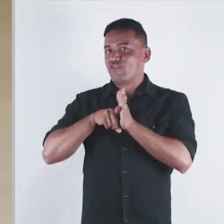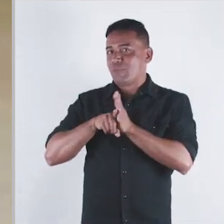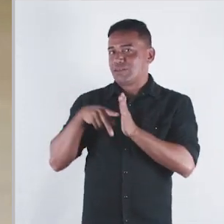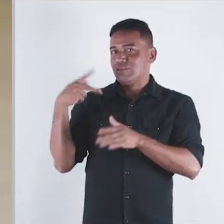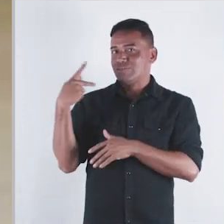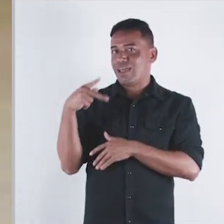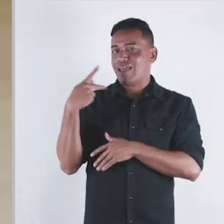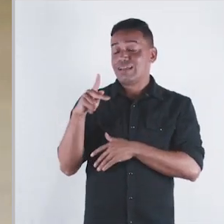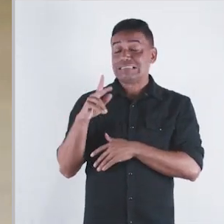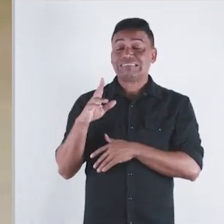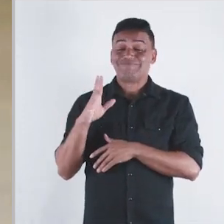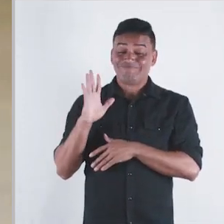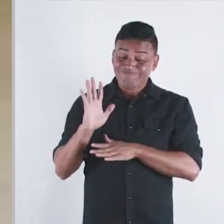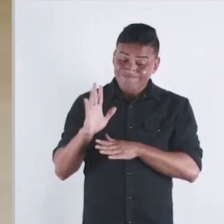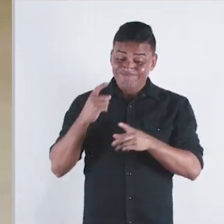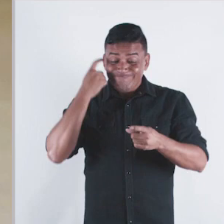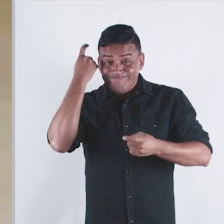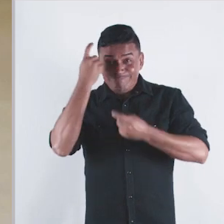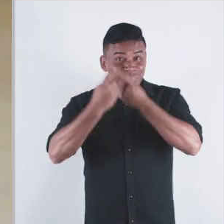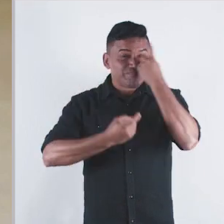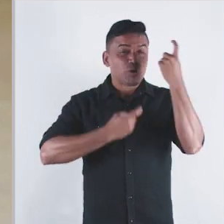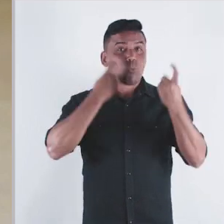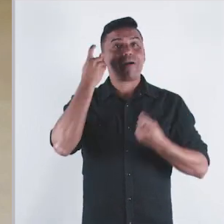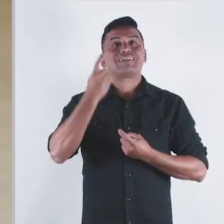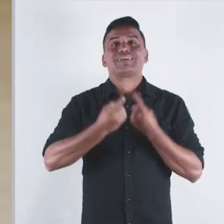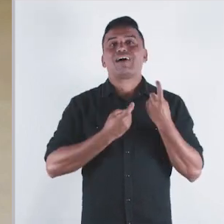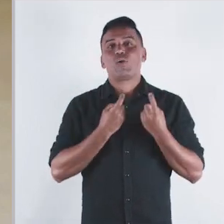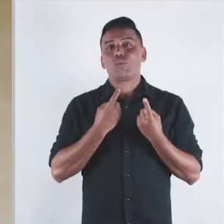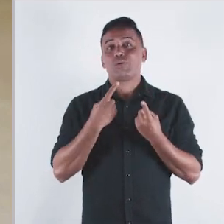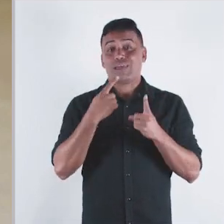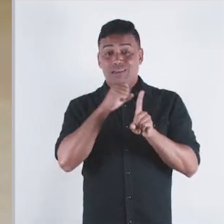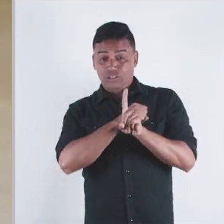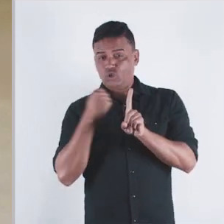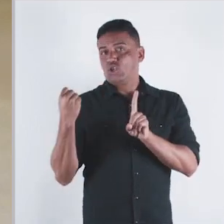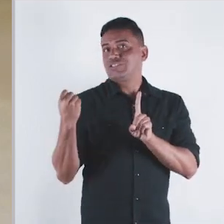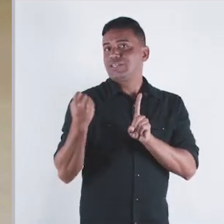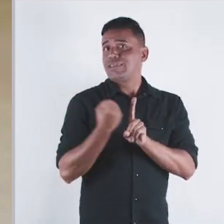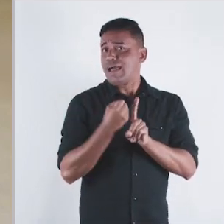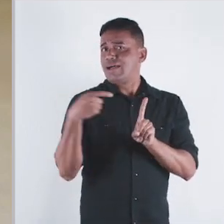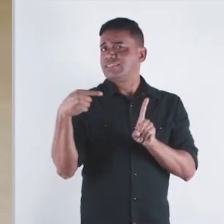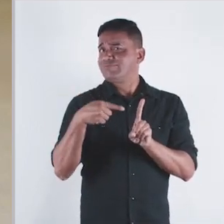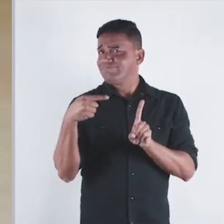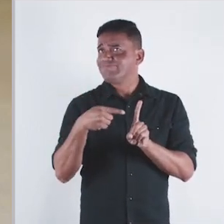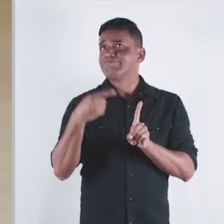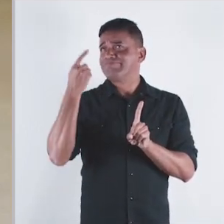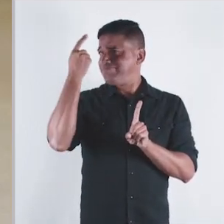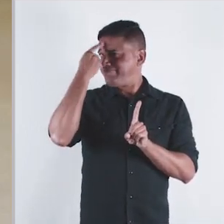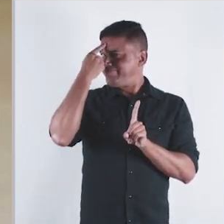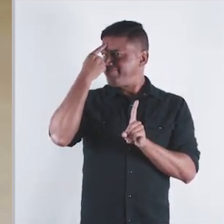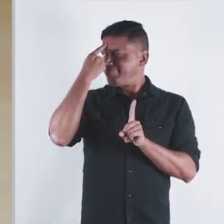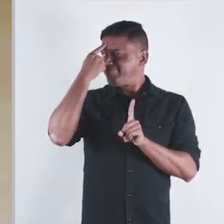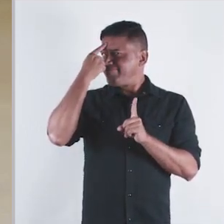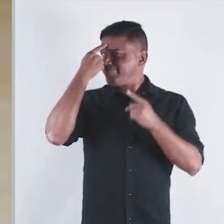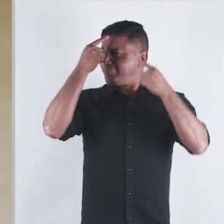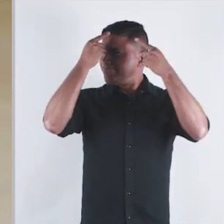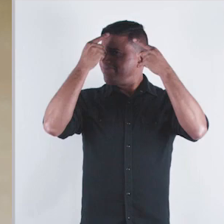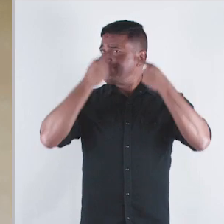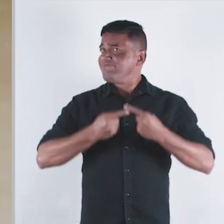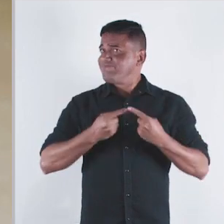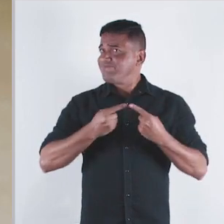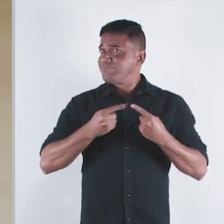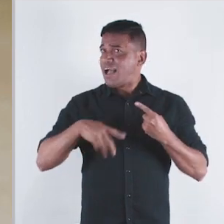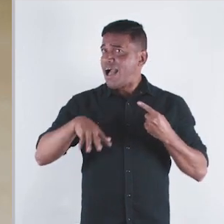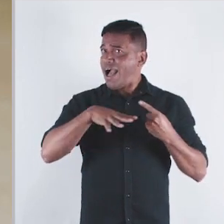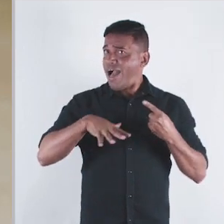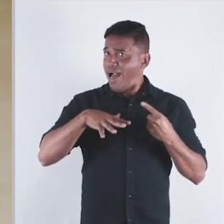preocupante. Eu acho que nós tínhamos, como sociedade, que pensar de maneira um pouco mais crítica e